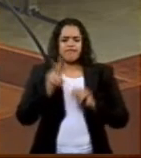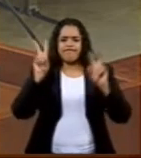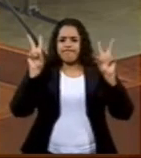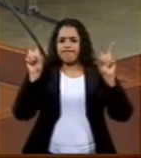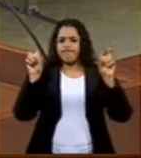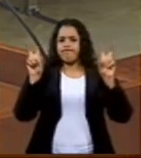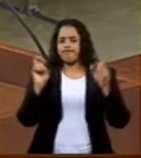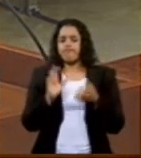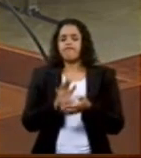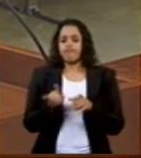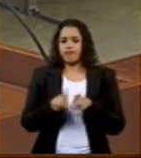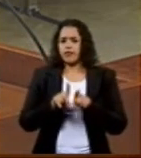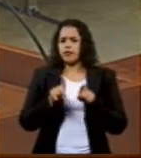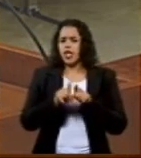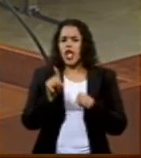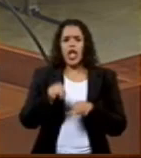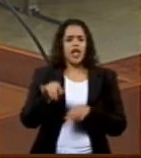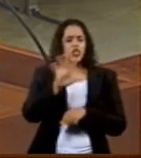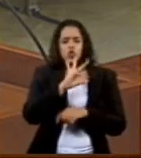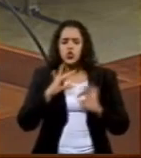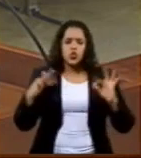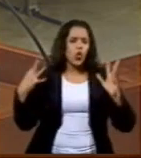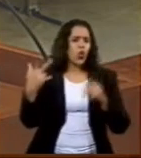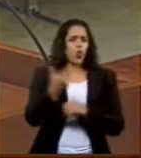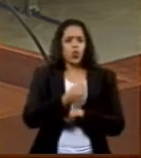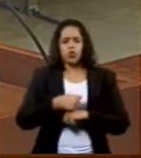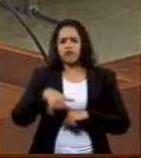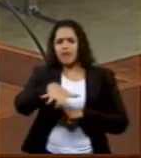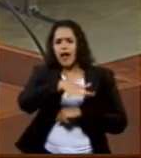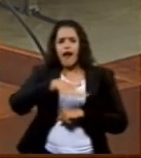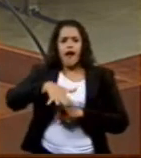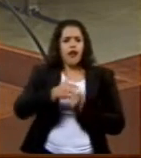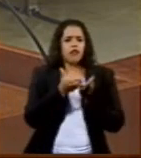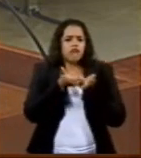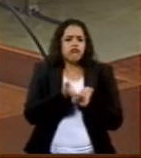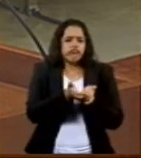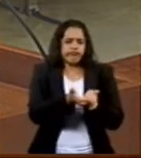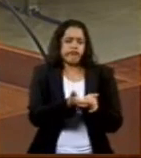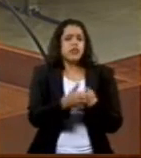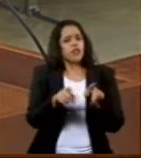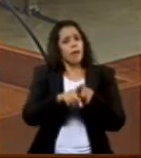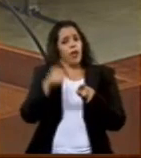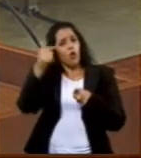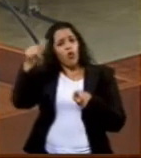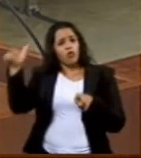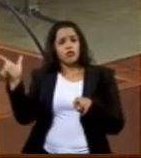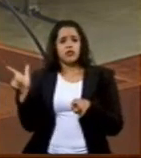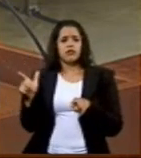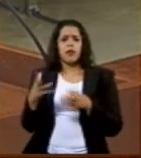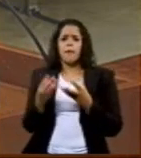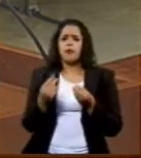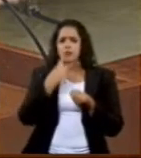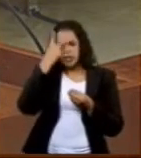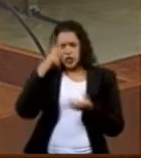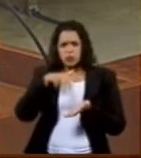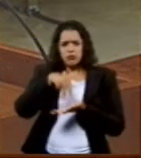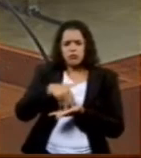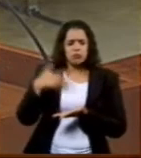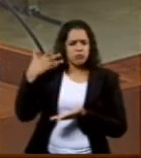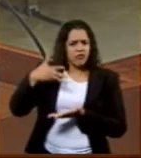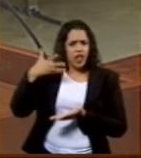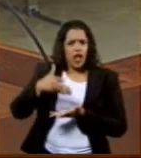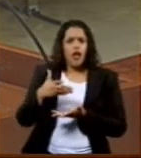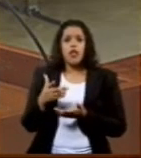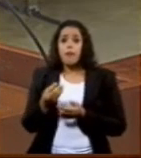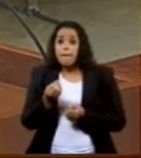ele diz respeito a todo o setor portuário e até a diversos outros setores. São muitos amigos curi inscritos e poderiam ser muito